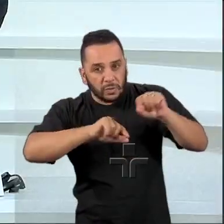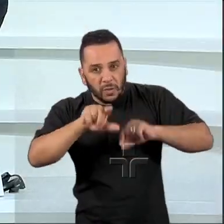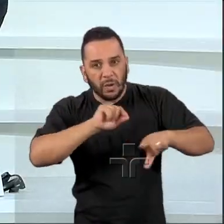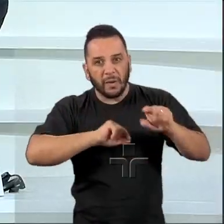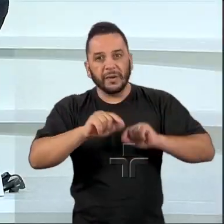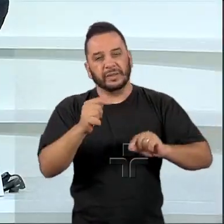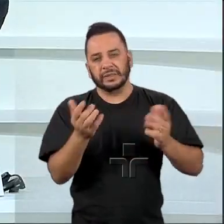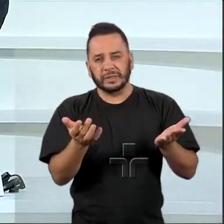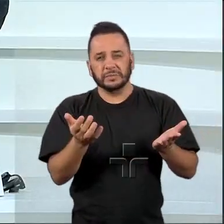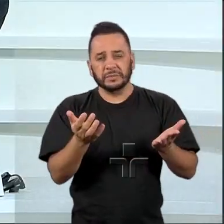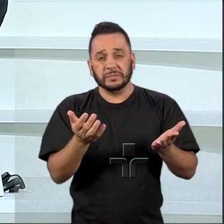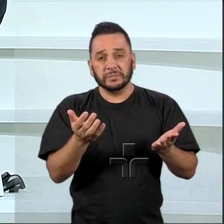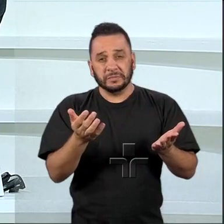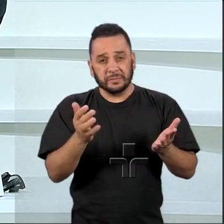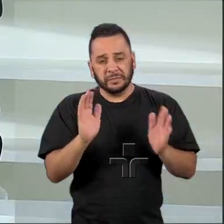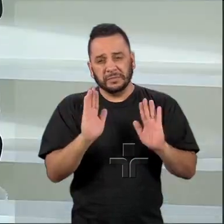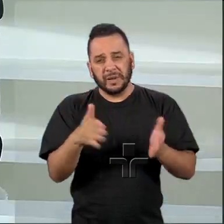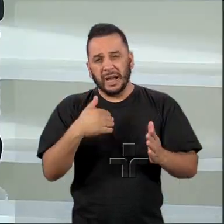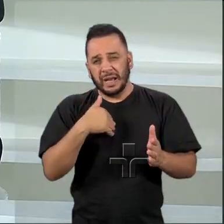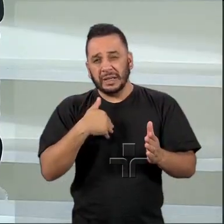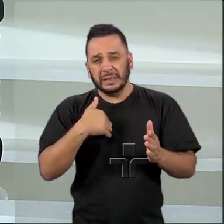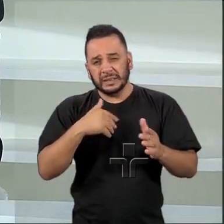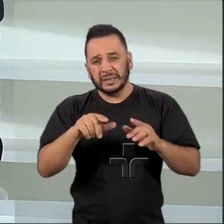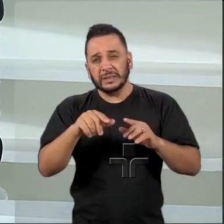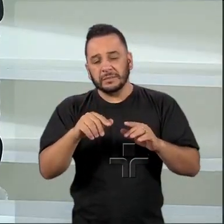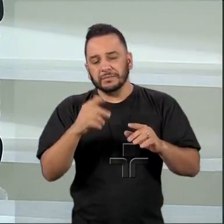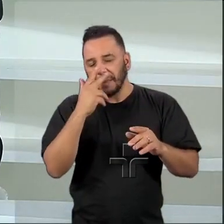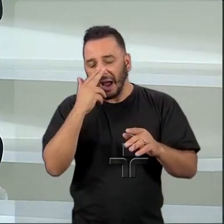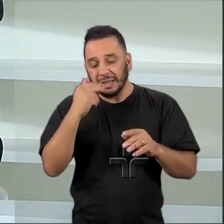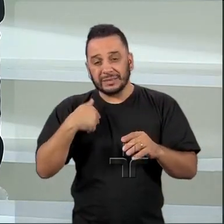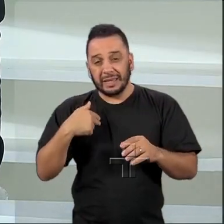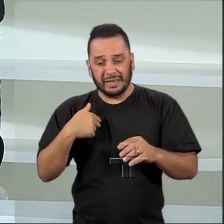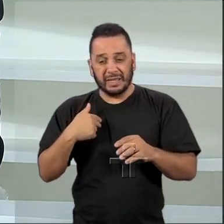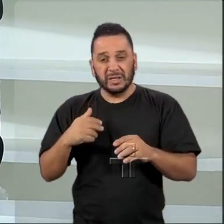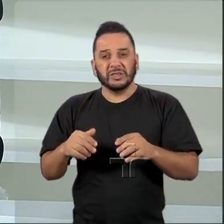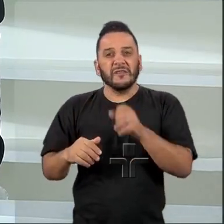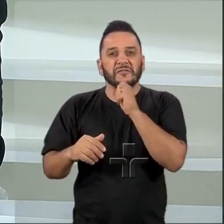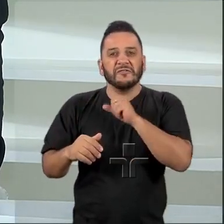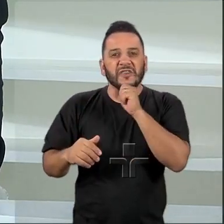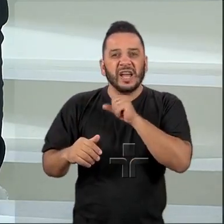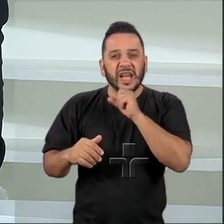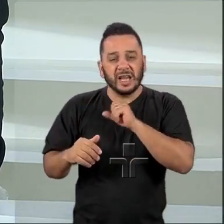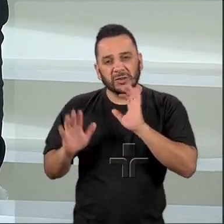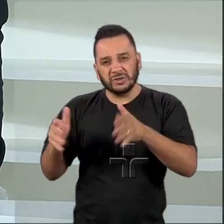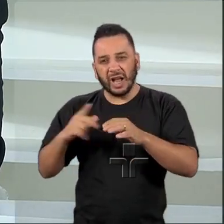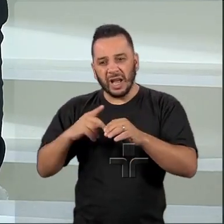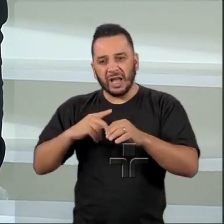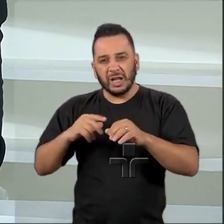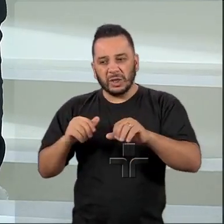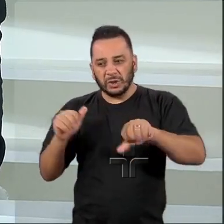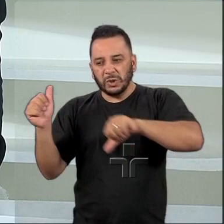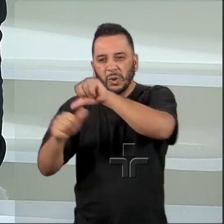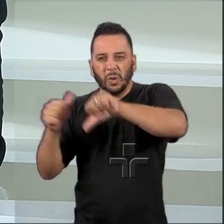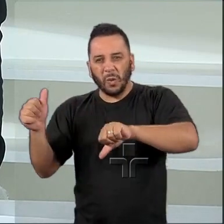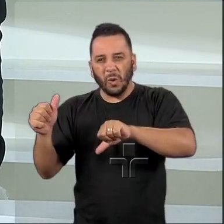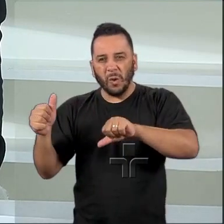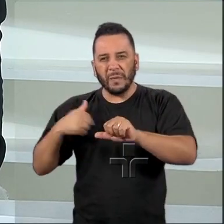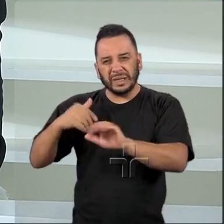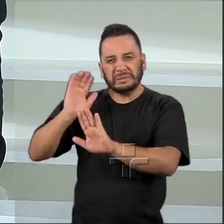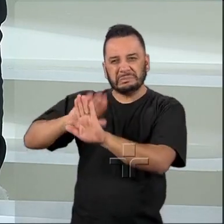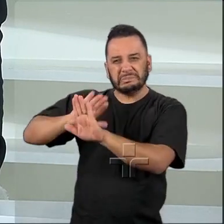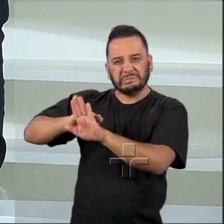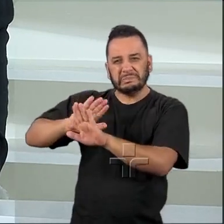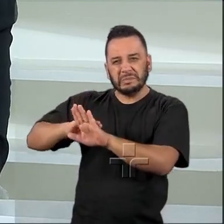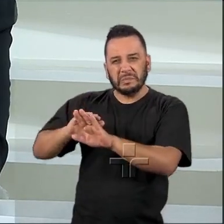Exatamente. Mudou. Você recrutou e selecionou do mesmo modo. Então, salvo algumas exceções, até o Novo